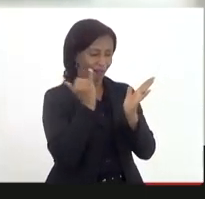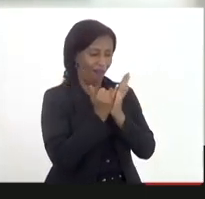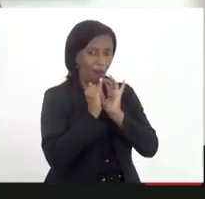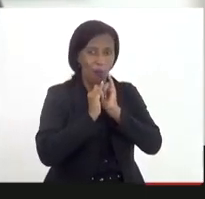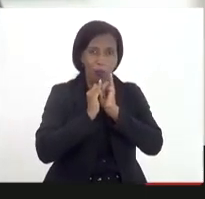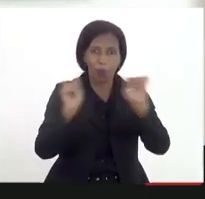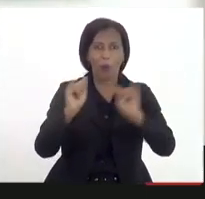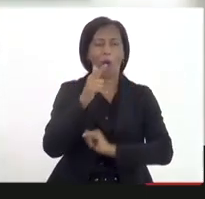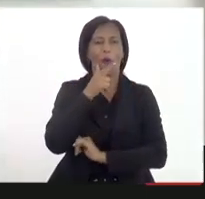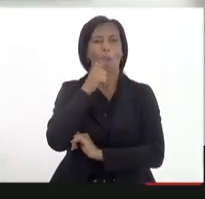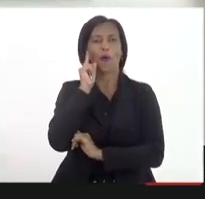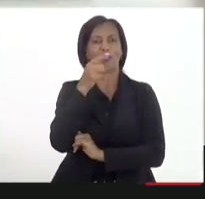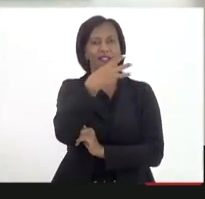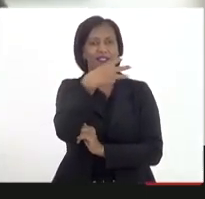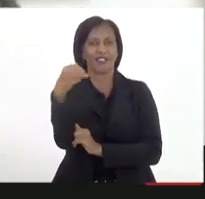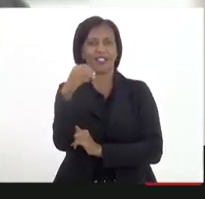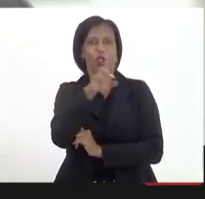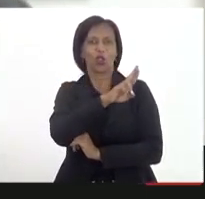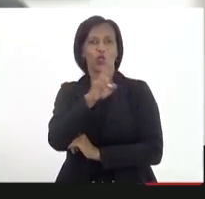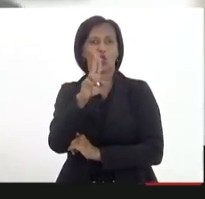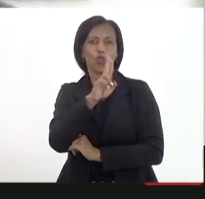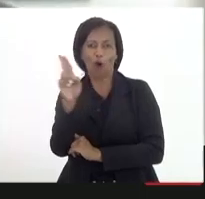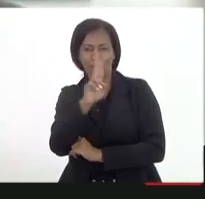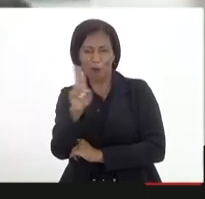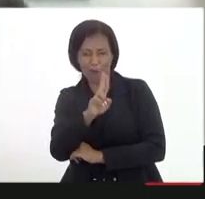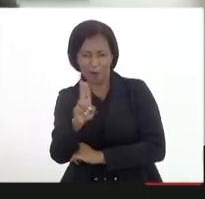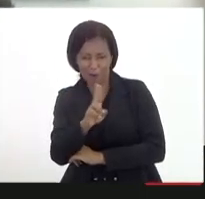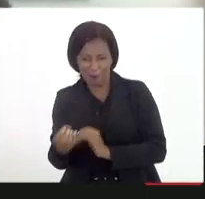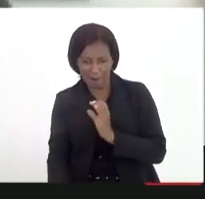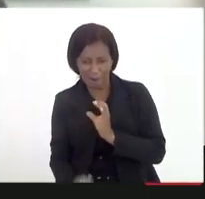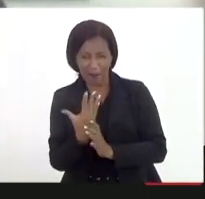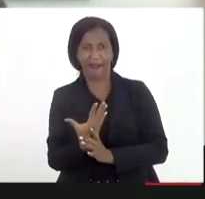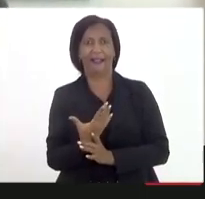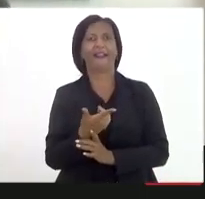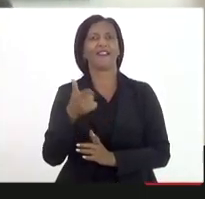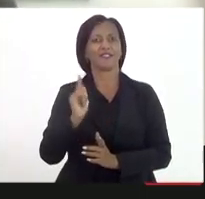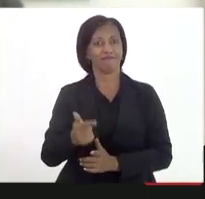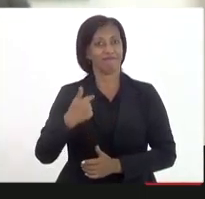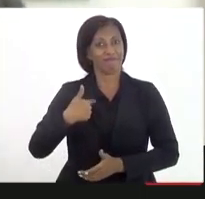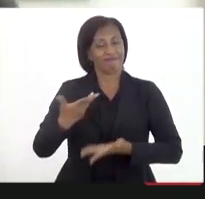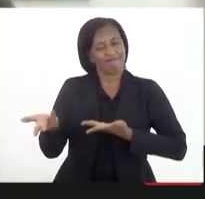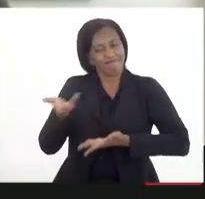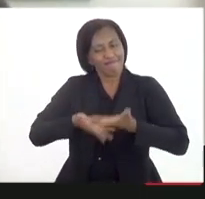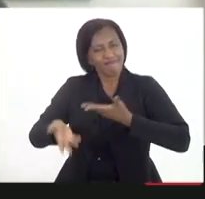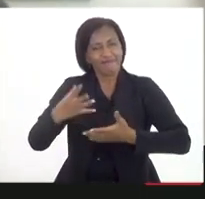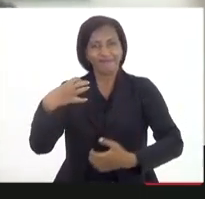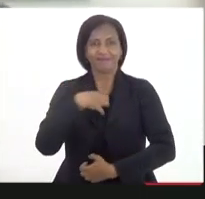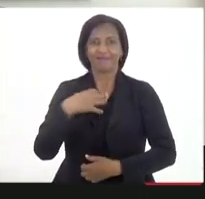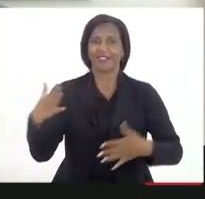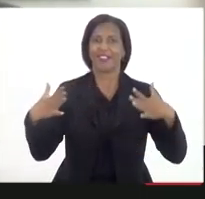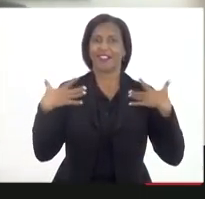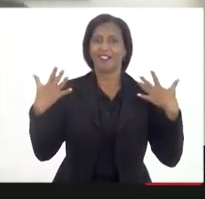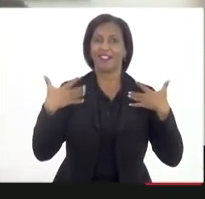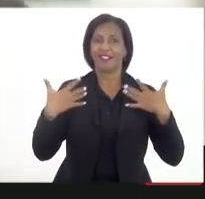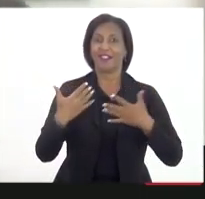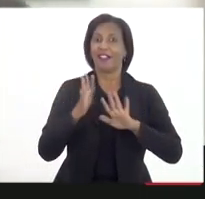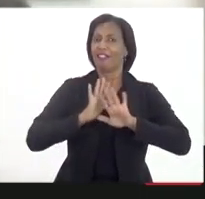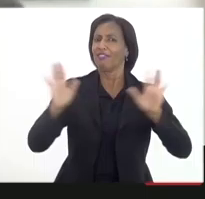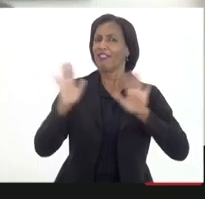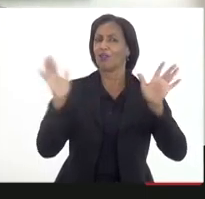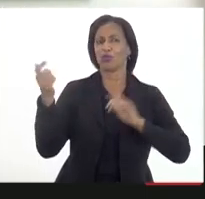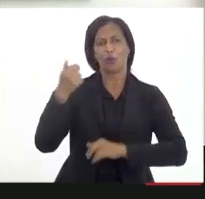muito comemorada por nós e eu ia o especial tem o uma alegria por isso não só por